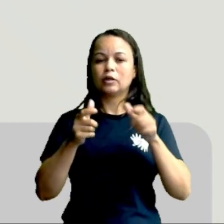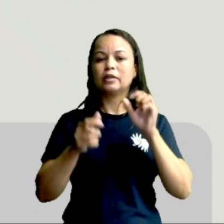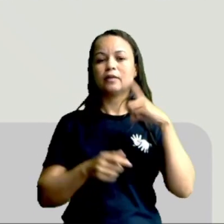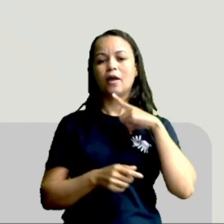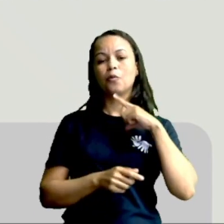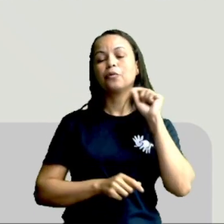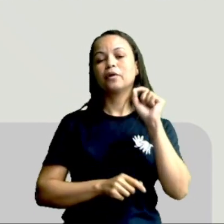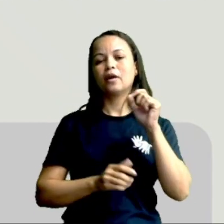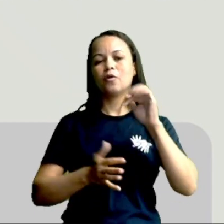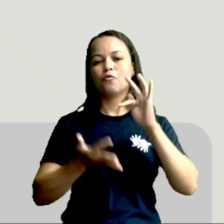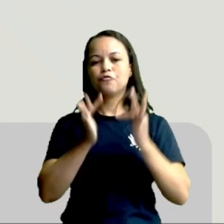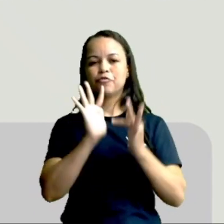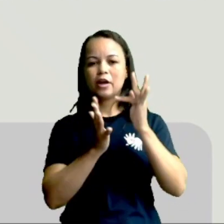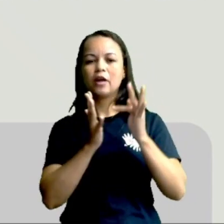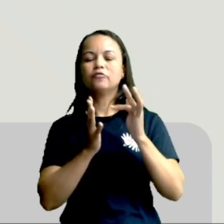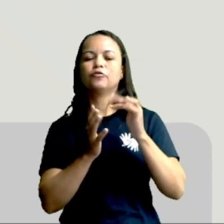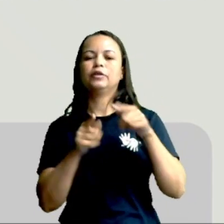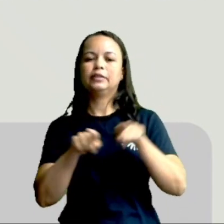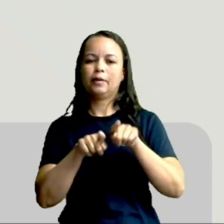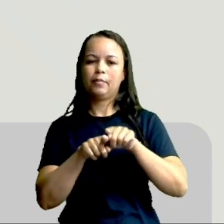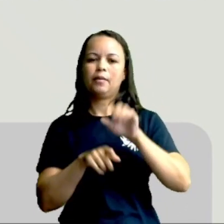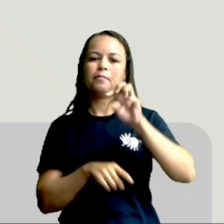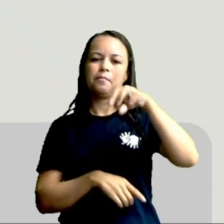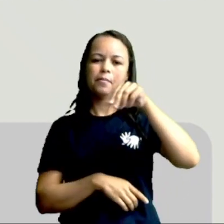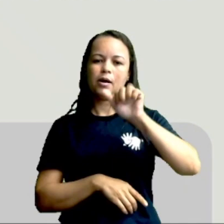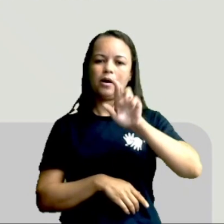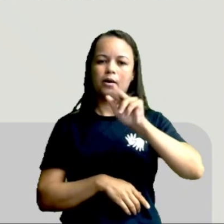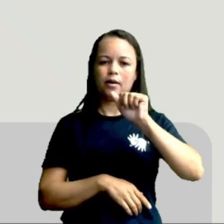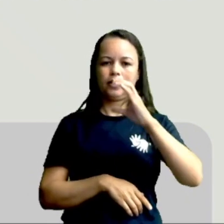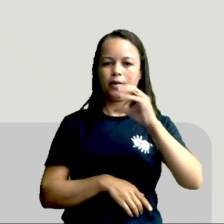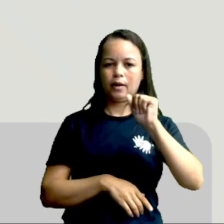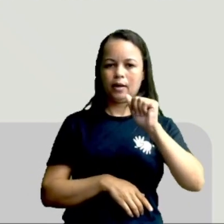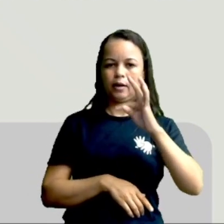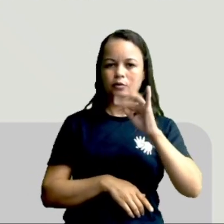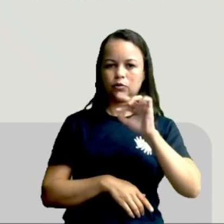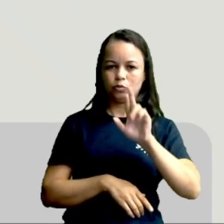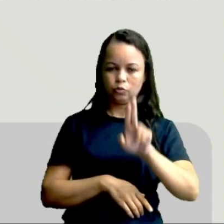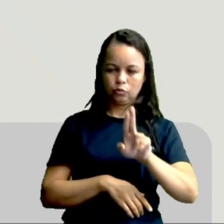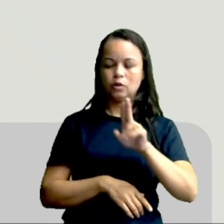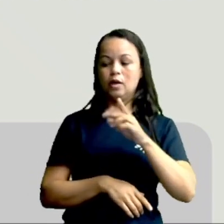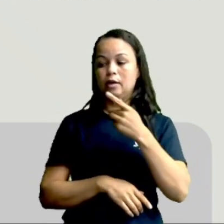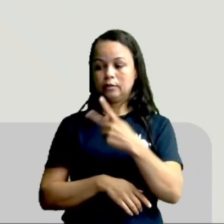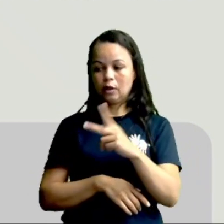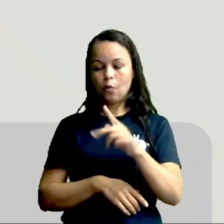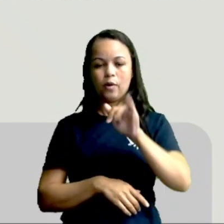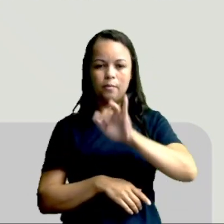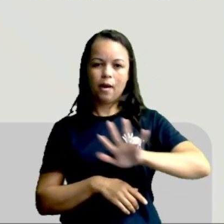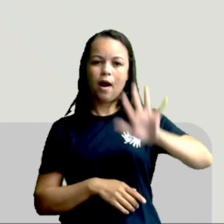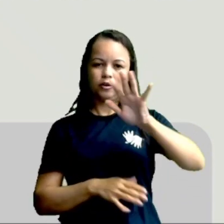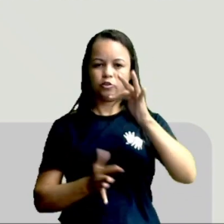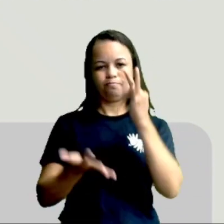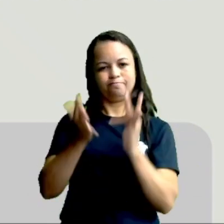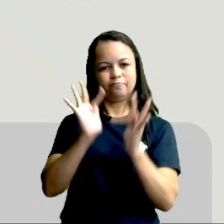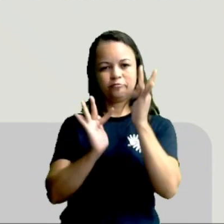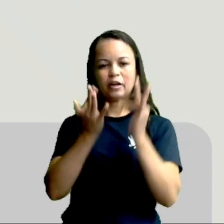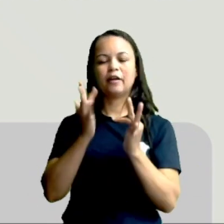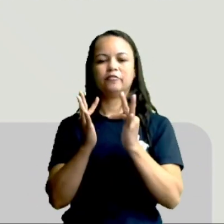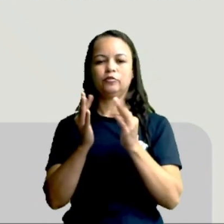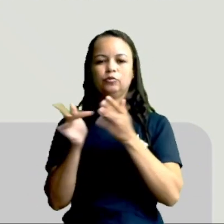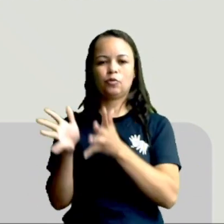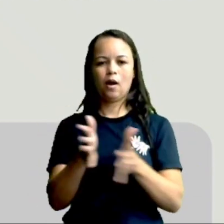frevo e o maracatu. Na imagem você está vendo aí, ó, passistas de frevo, tá? Durante o